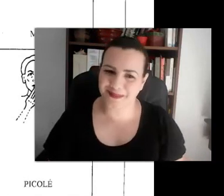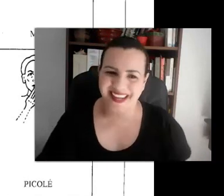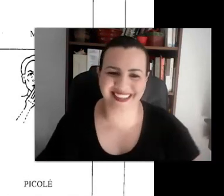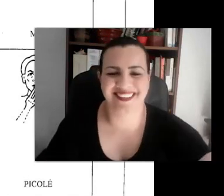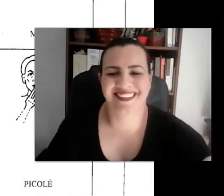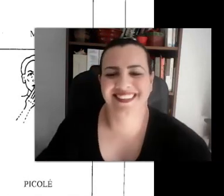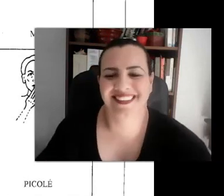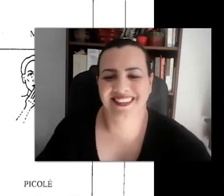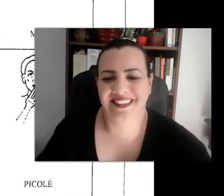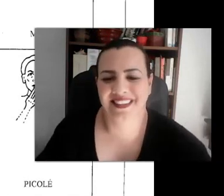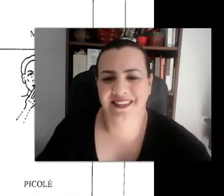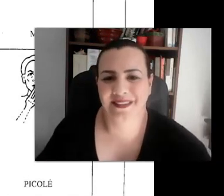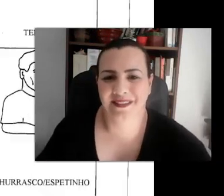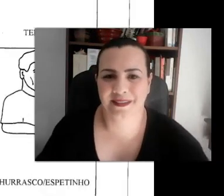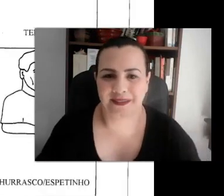Muito bem.